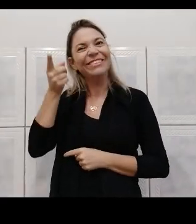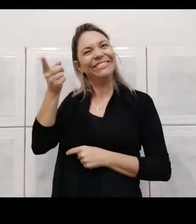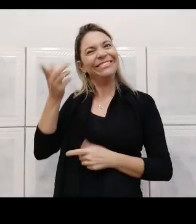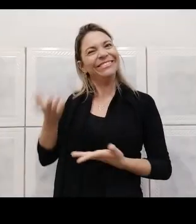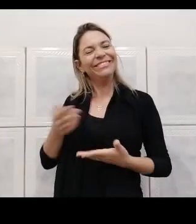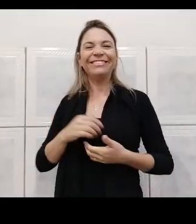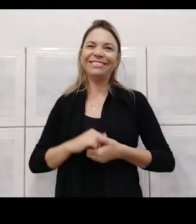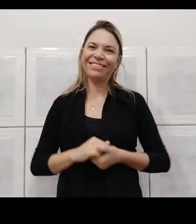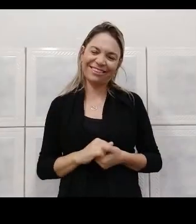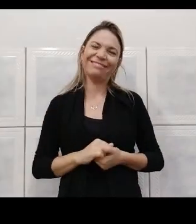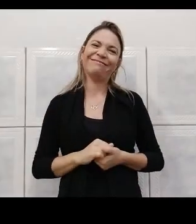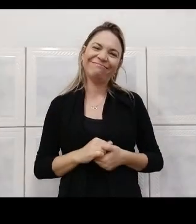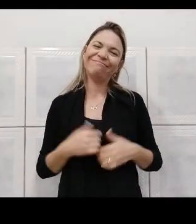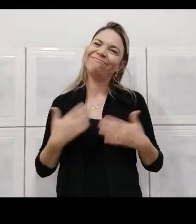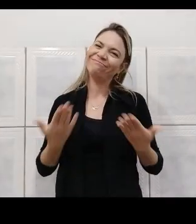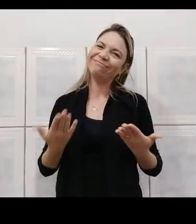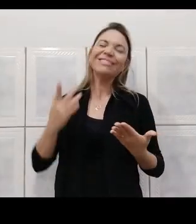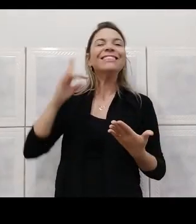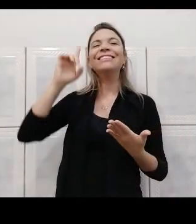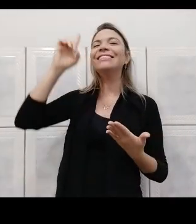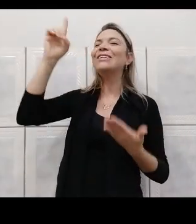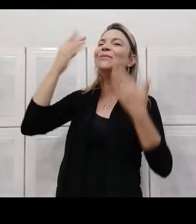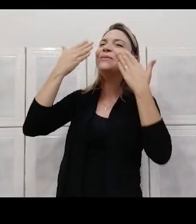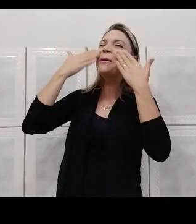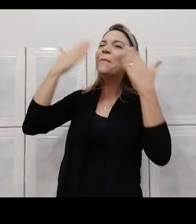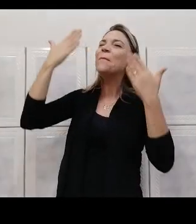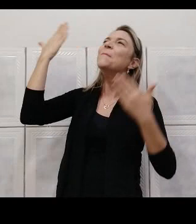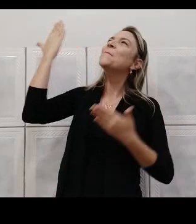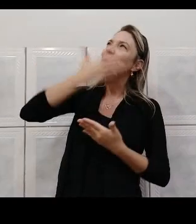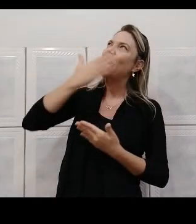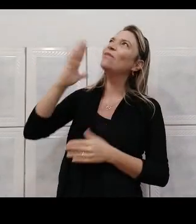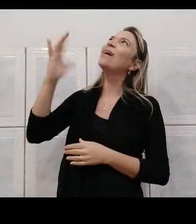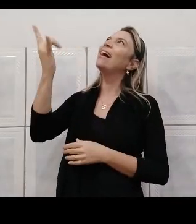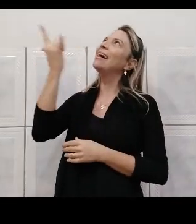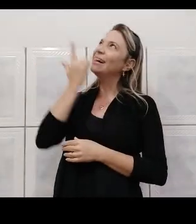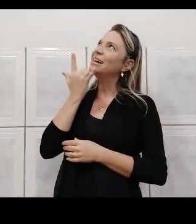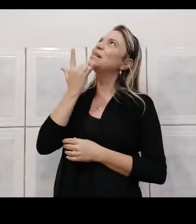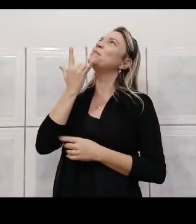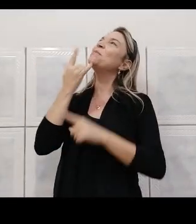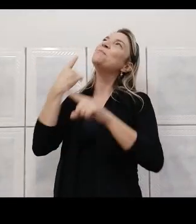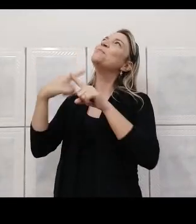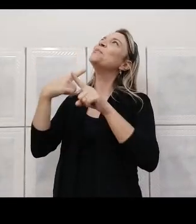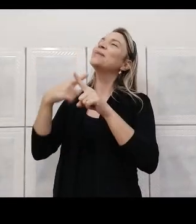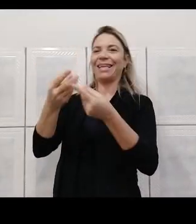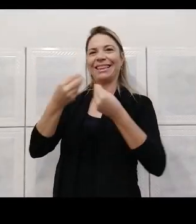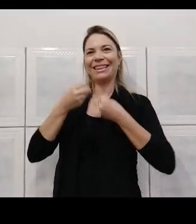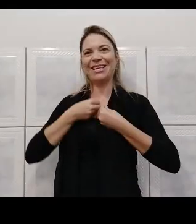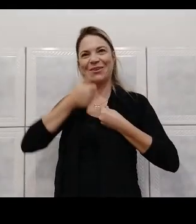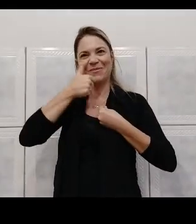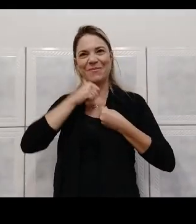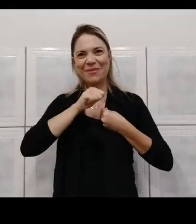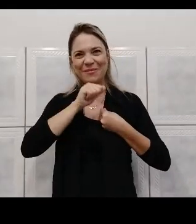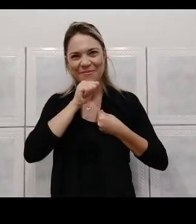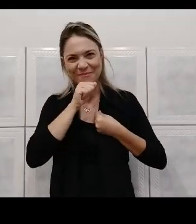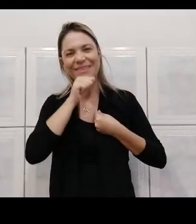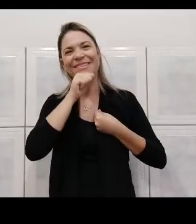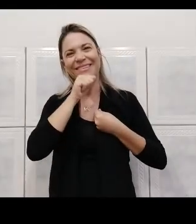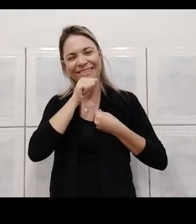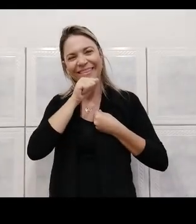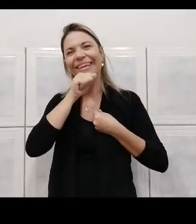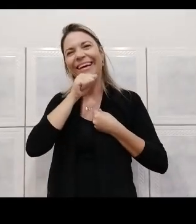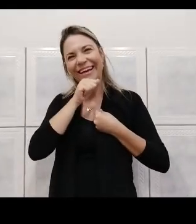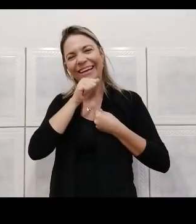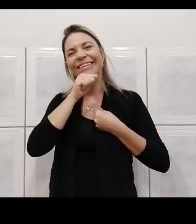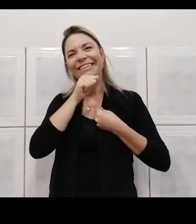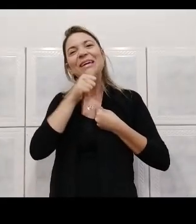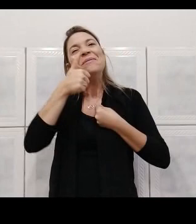humano. Deus nos dá aquela que nos carregou em seu ventre ou no coração, que